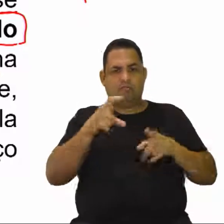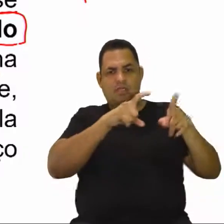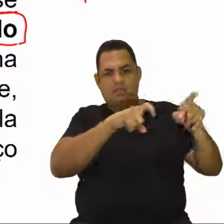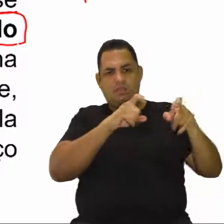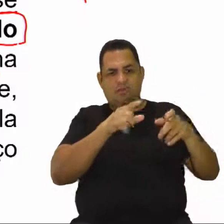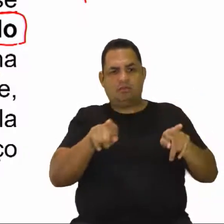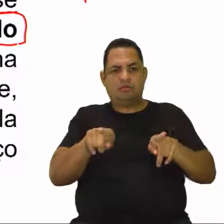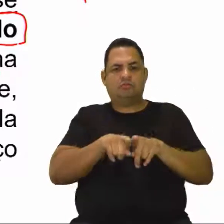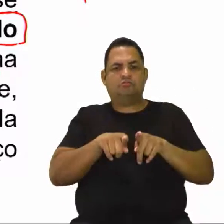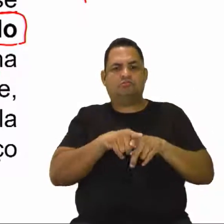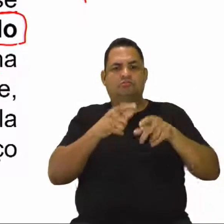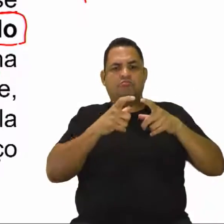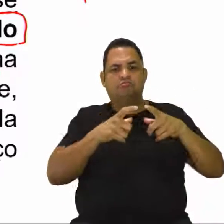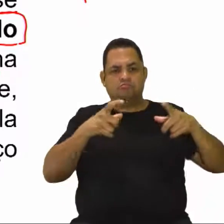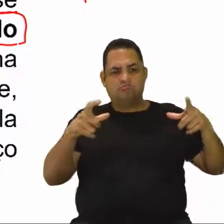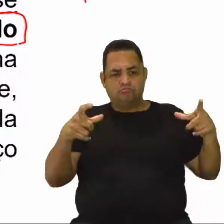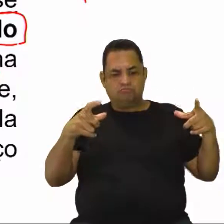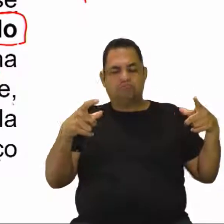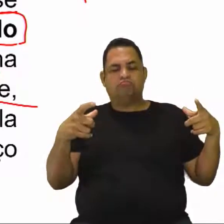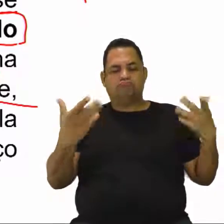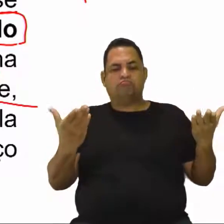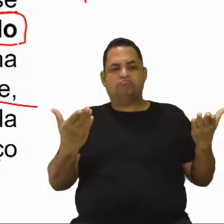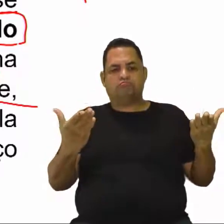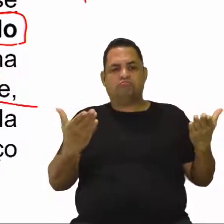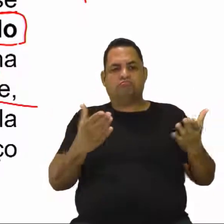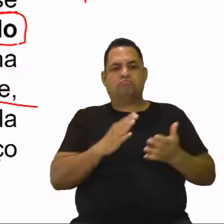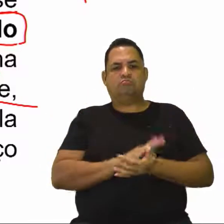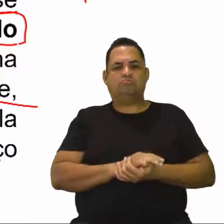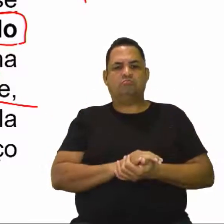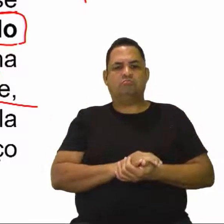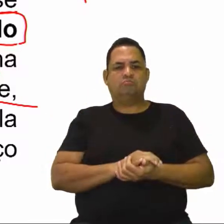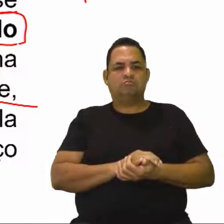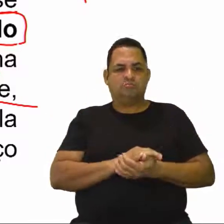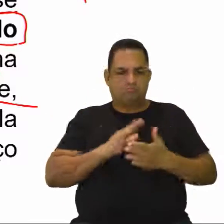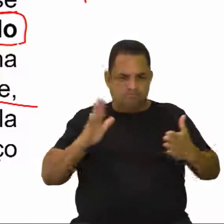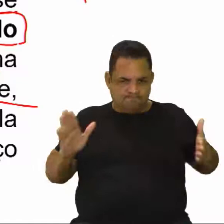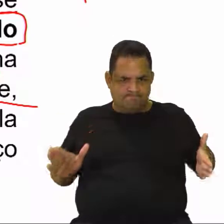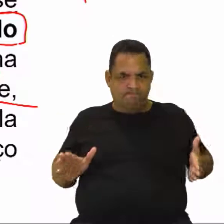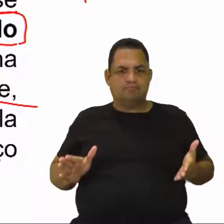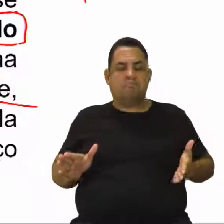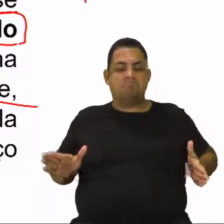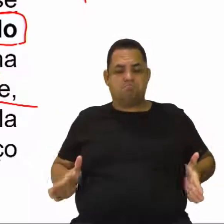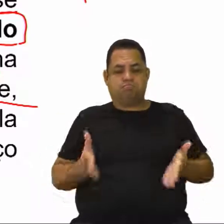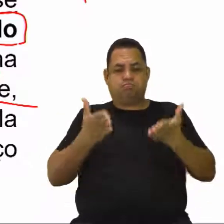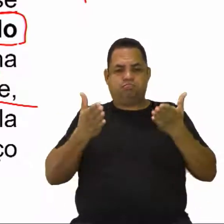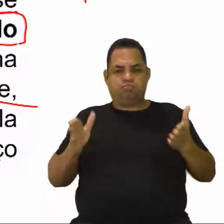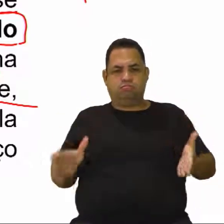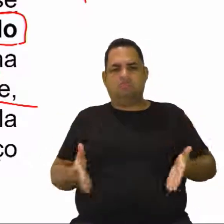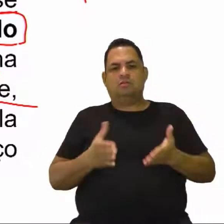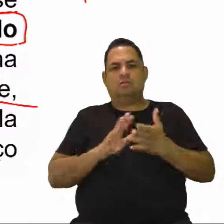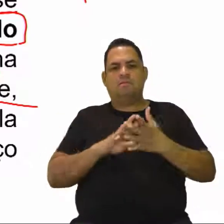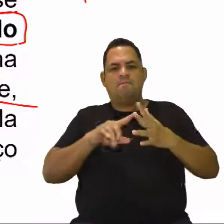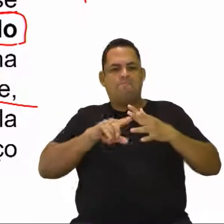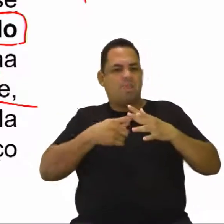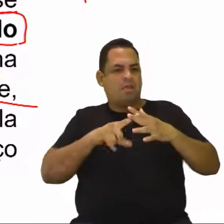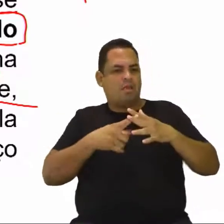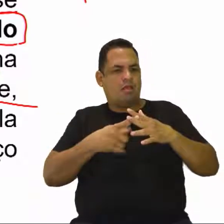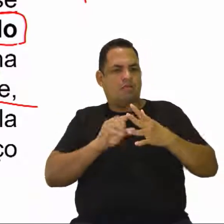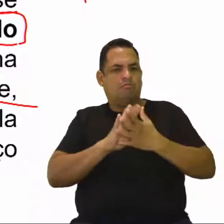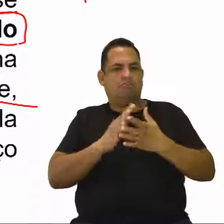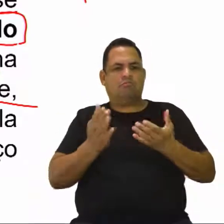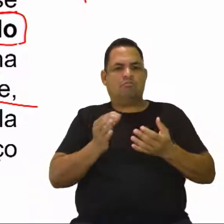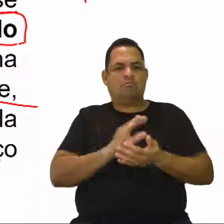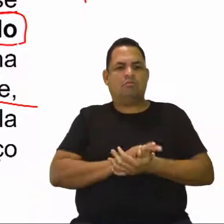também tinha um crescimento significativamente, que foi impulsionada pela